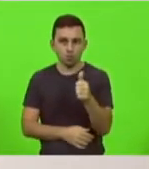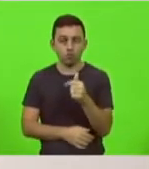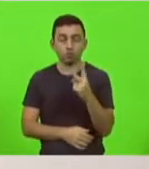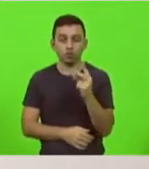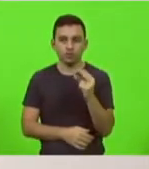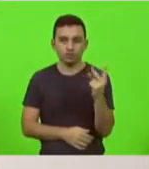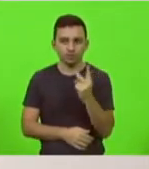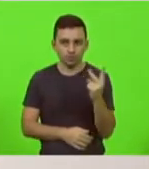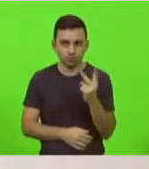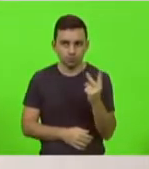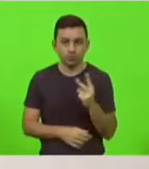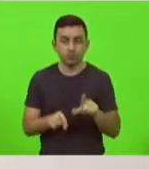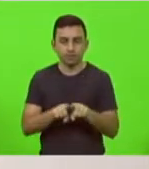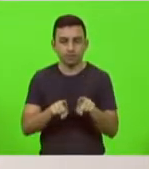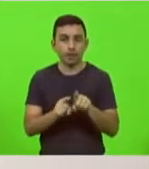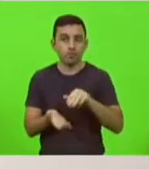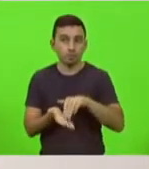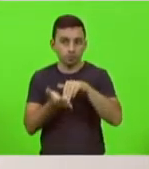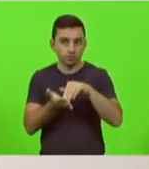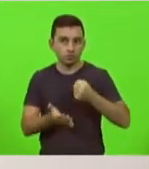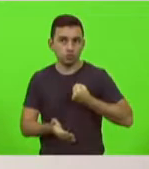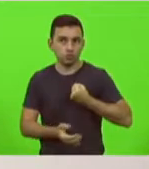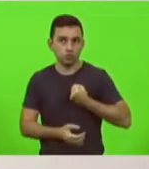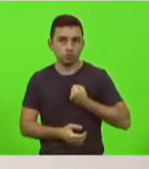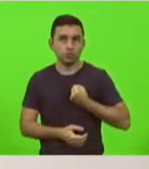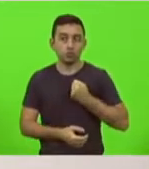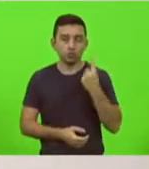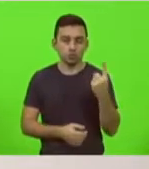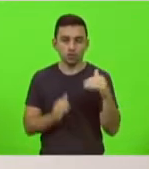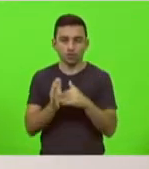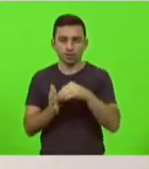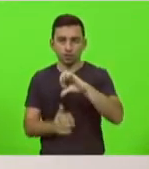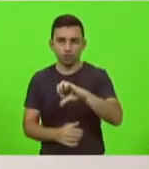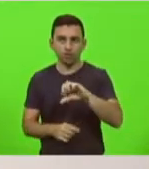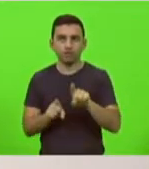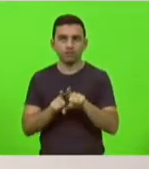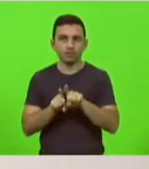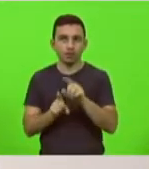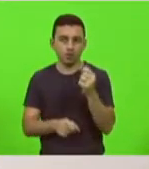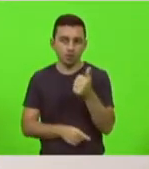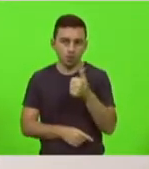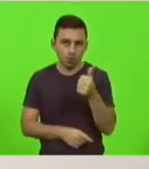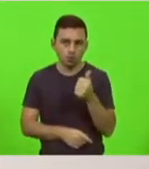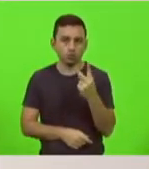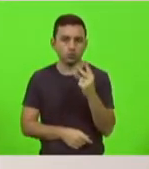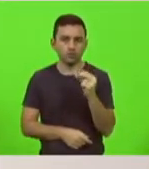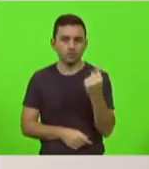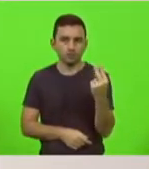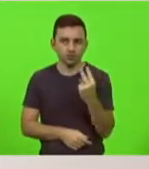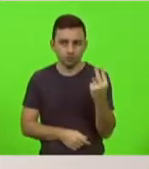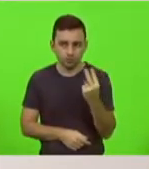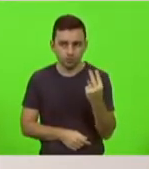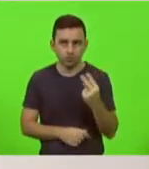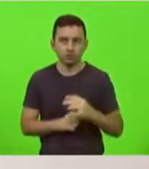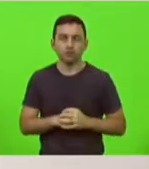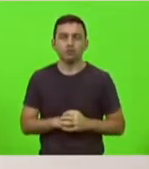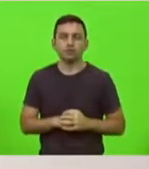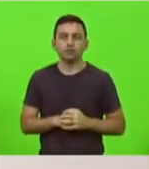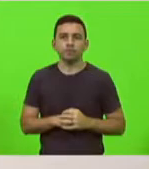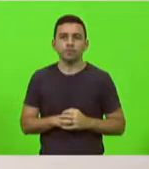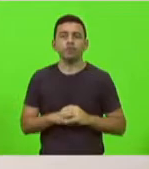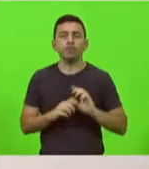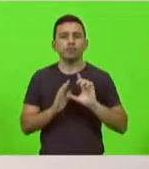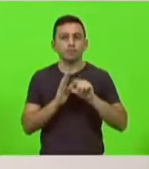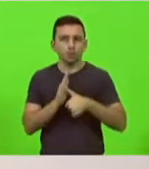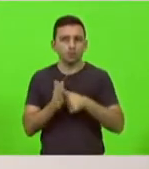1 a 11/2022 e as moções de número 1 a 9 e 11 /2022. Na sequência, o senhor